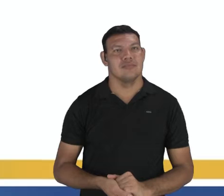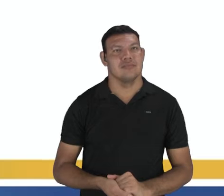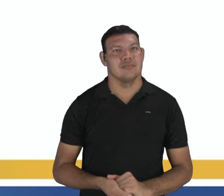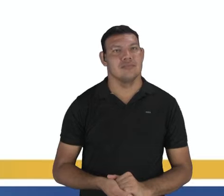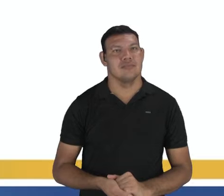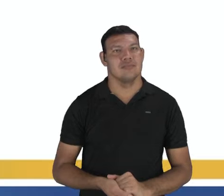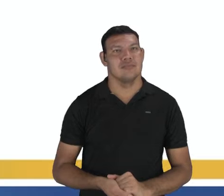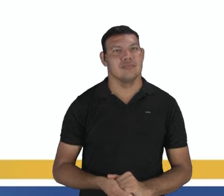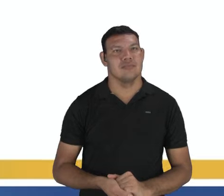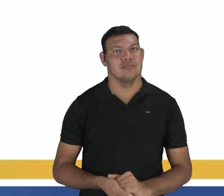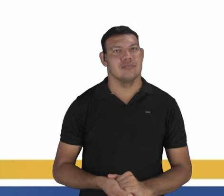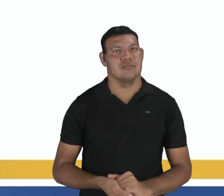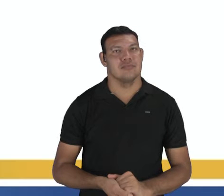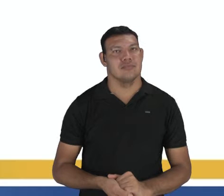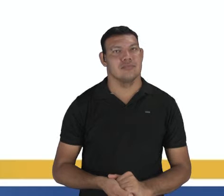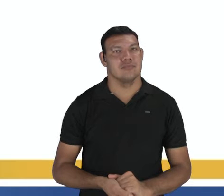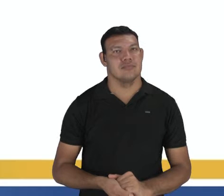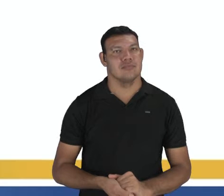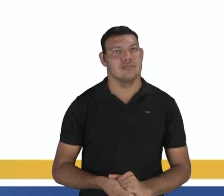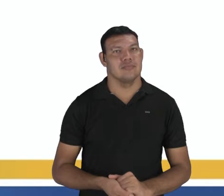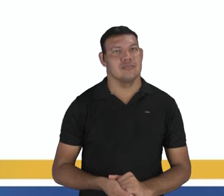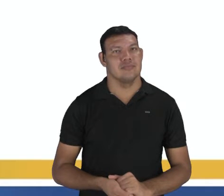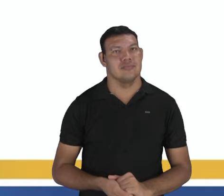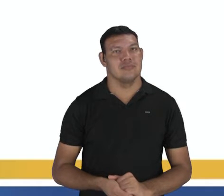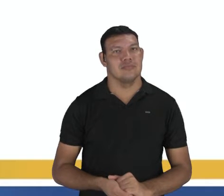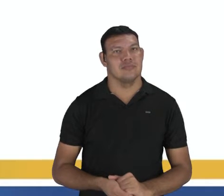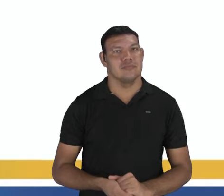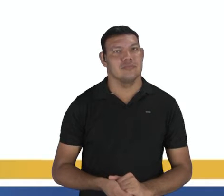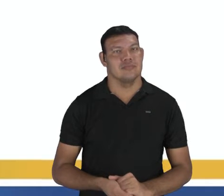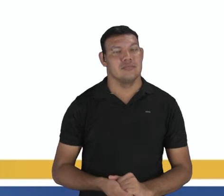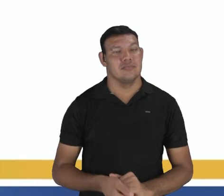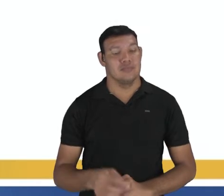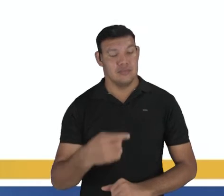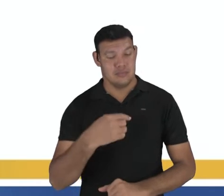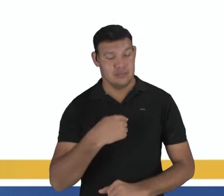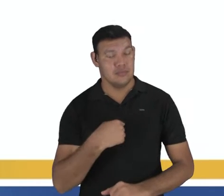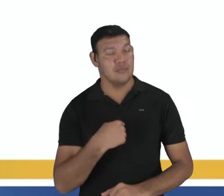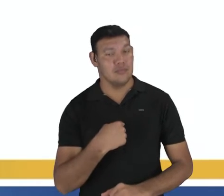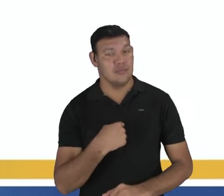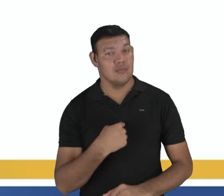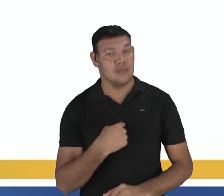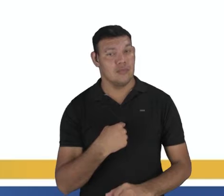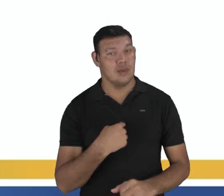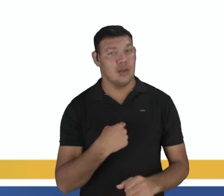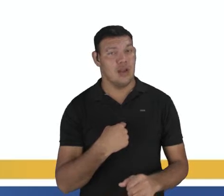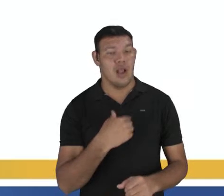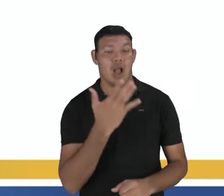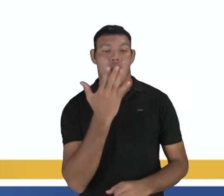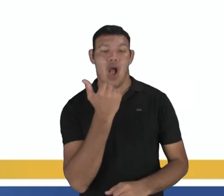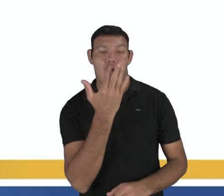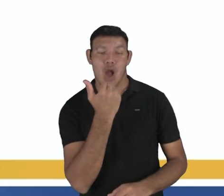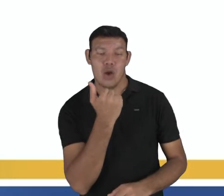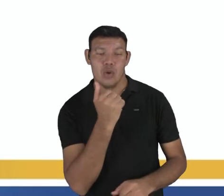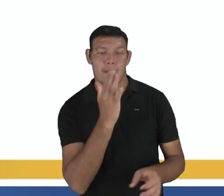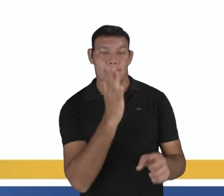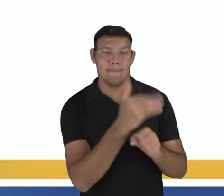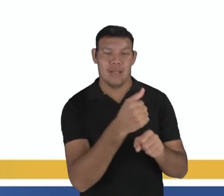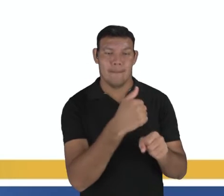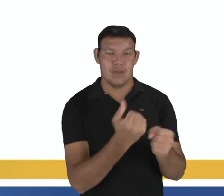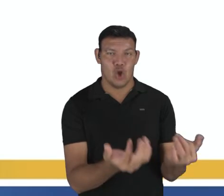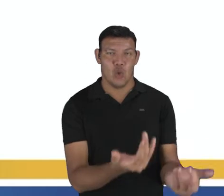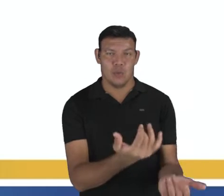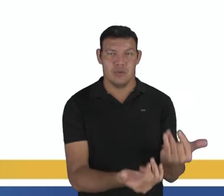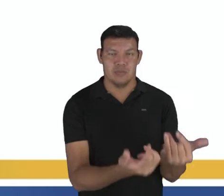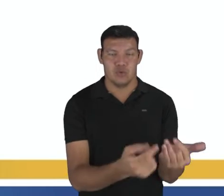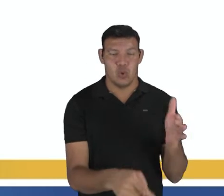have eaten French fries only once. Eu comi batata fritas apenas uma vez. Não importa se